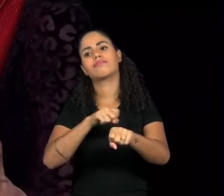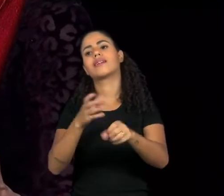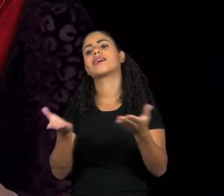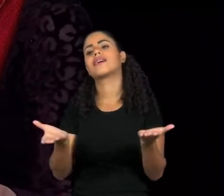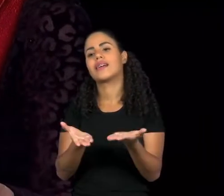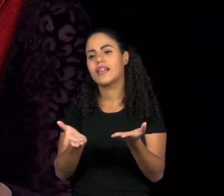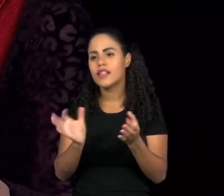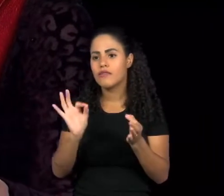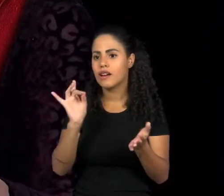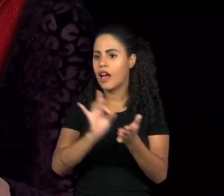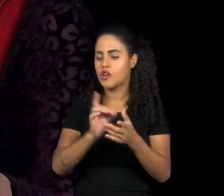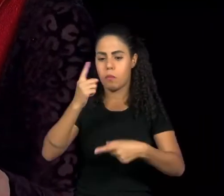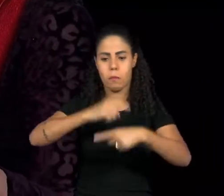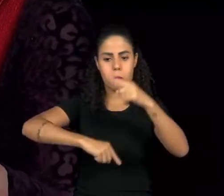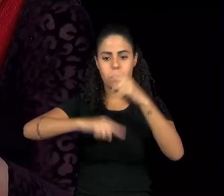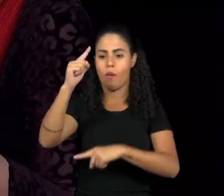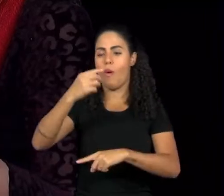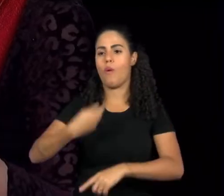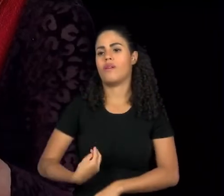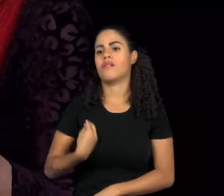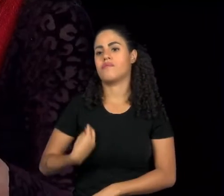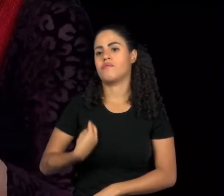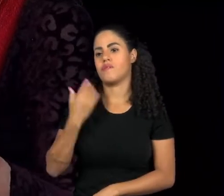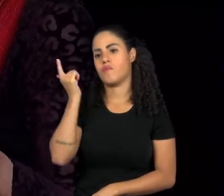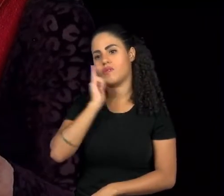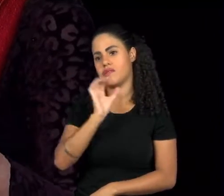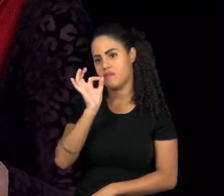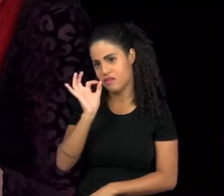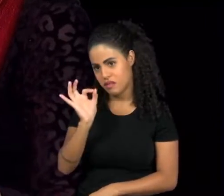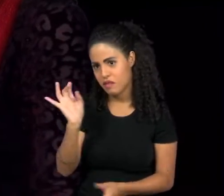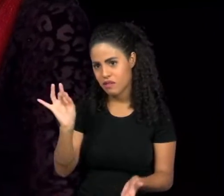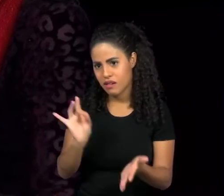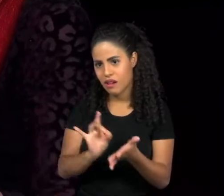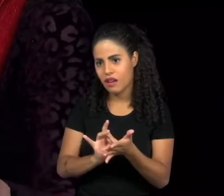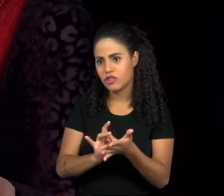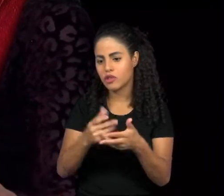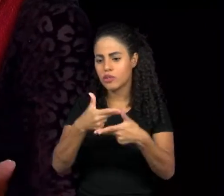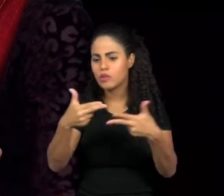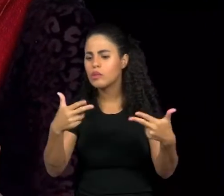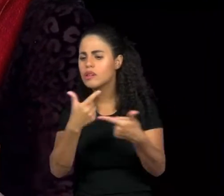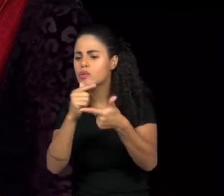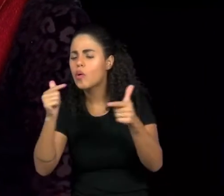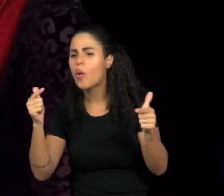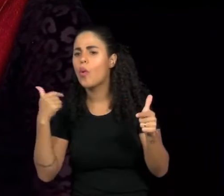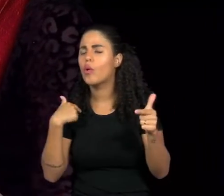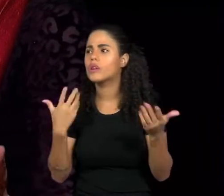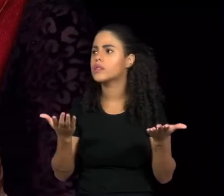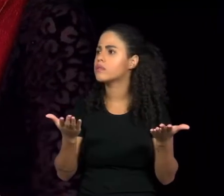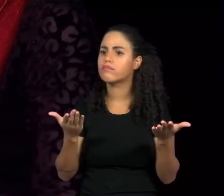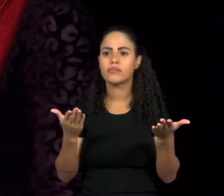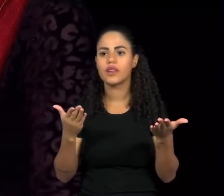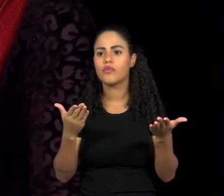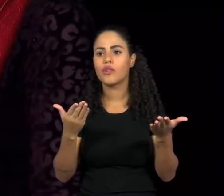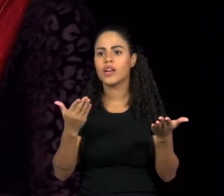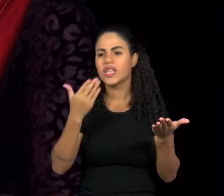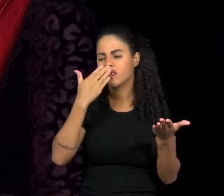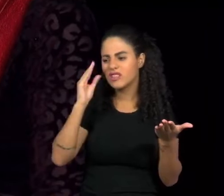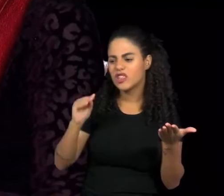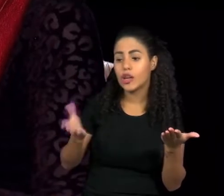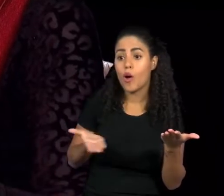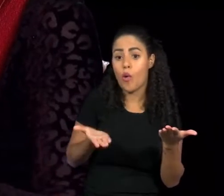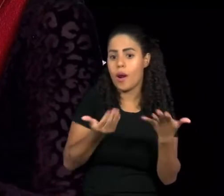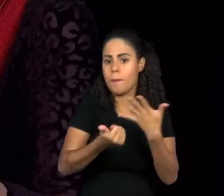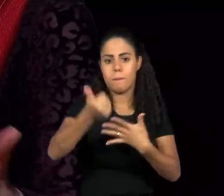de um salto, e aí aquilo tudo, as outras coisas que eu planejava se tornaram secundárias